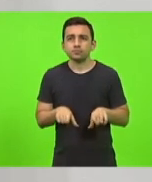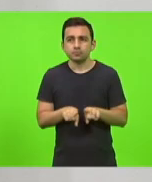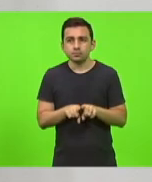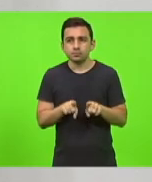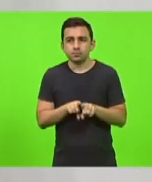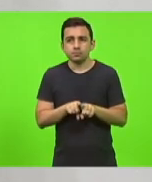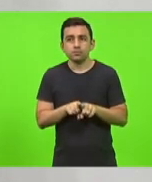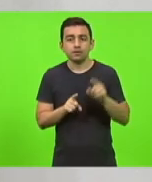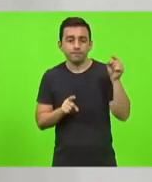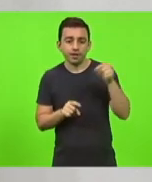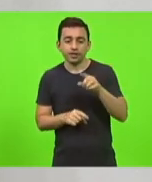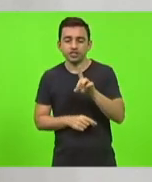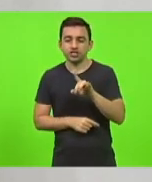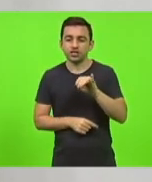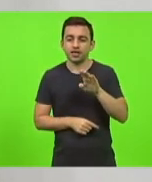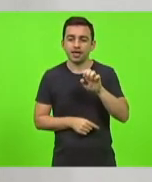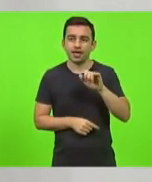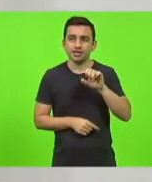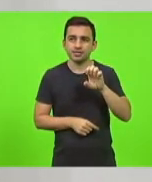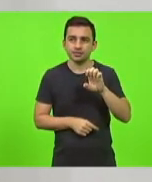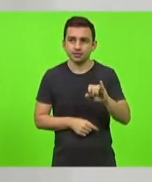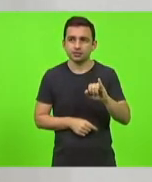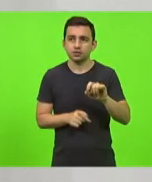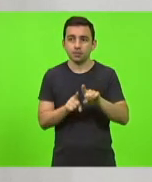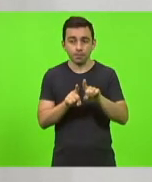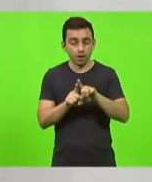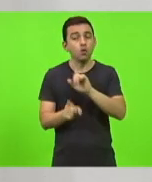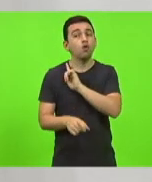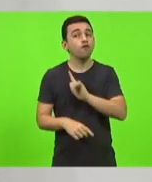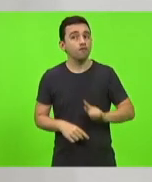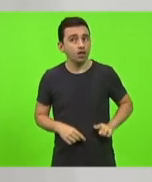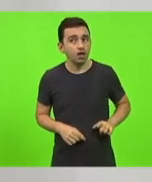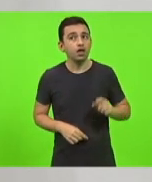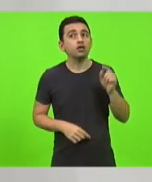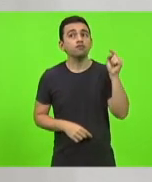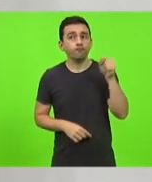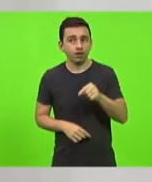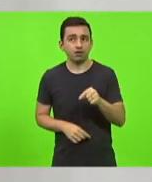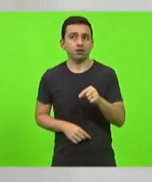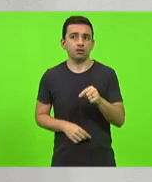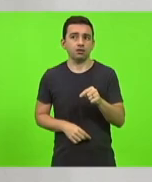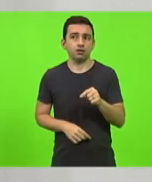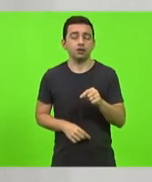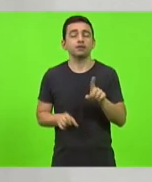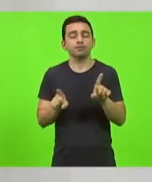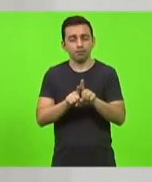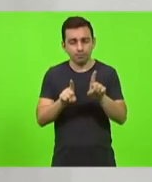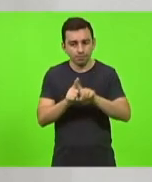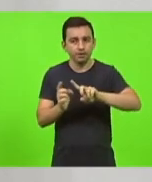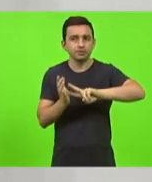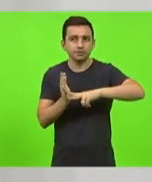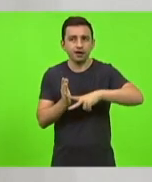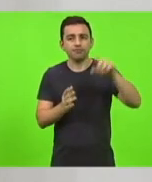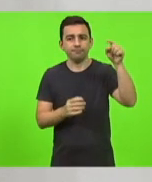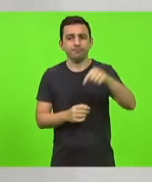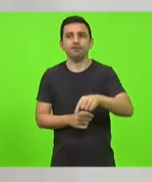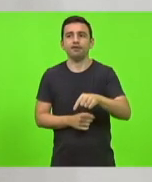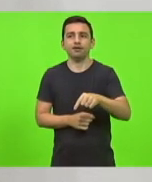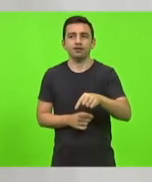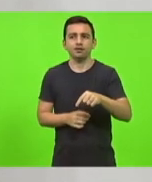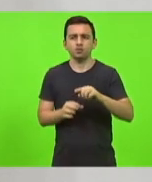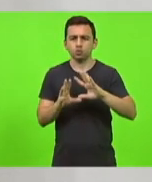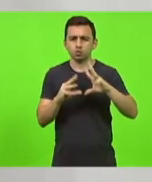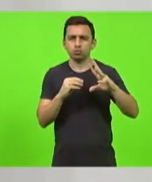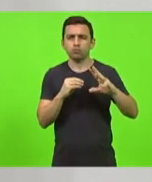o DIEESE e trouxemos o governo também. E trouxemos também o sindicato. Neste acúmulo